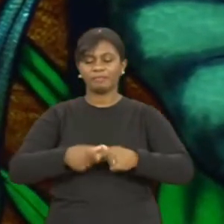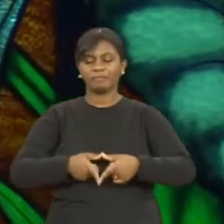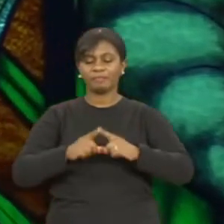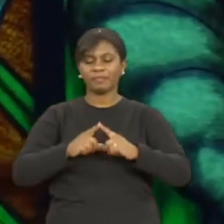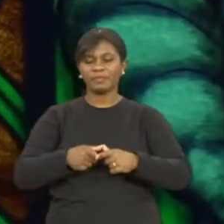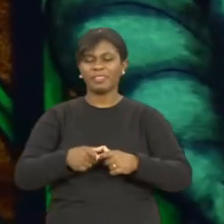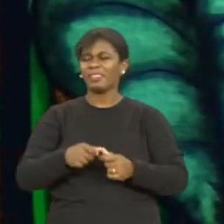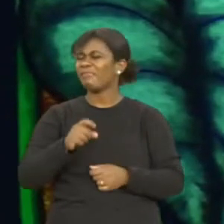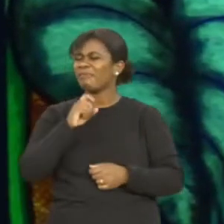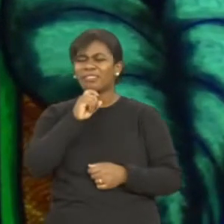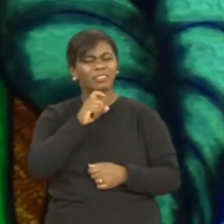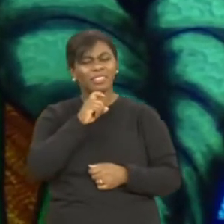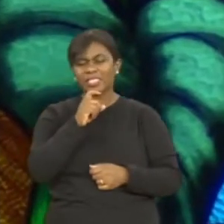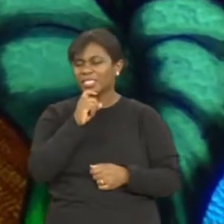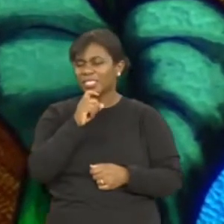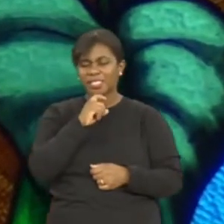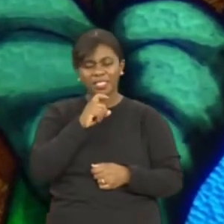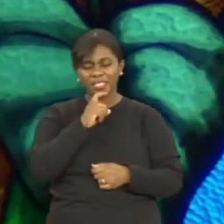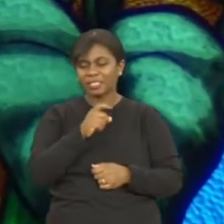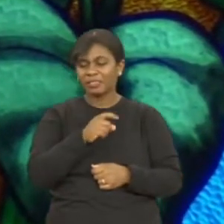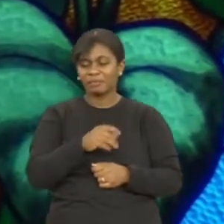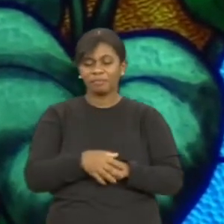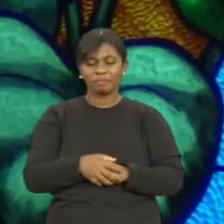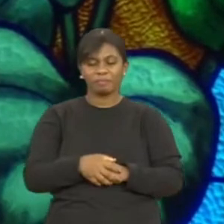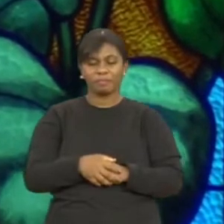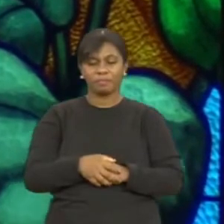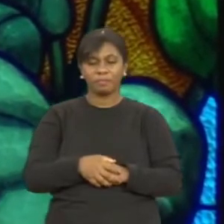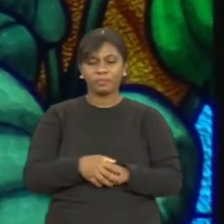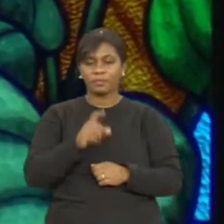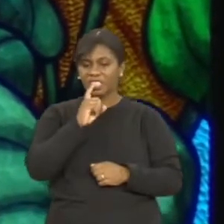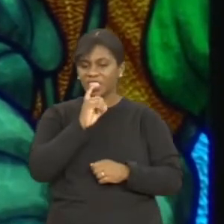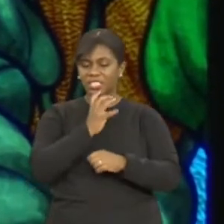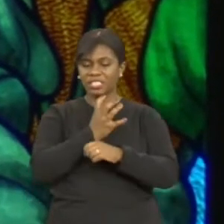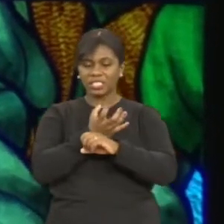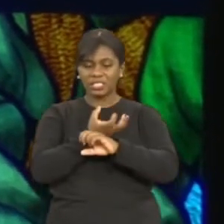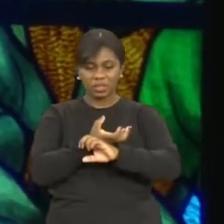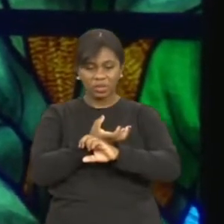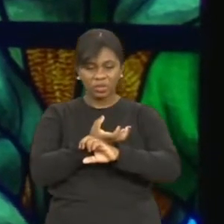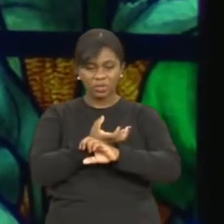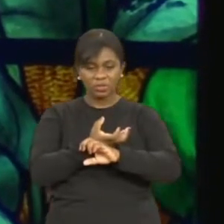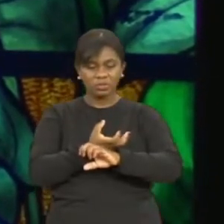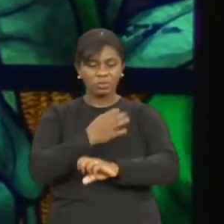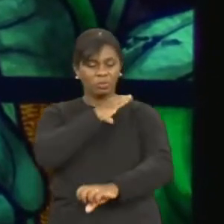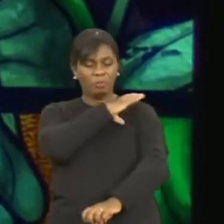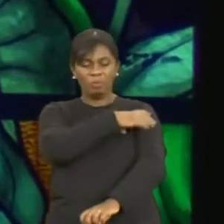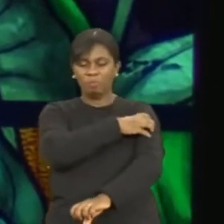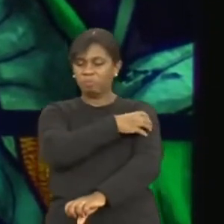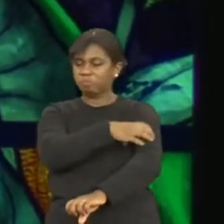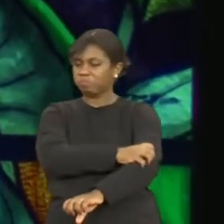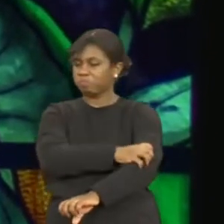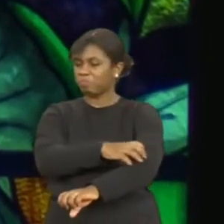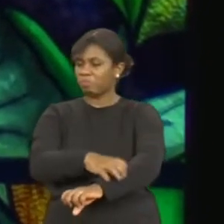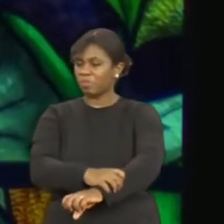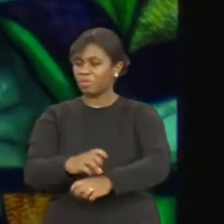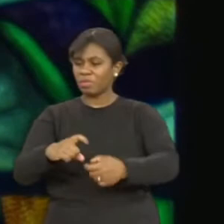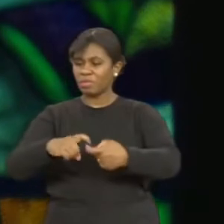Não adianta os ossos estarem encaixados, ter pele, nervos, carne, se